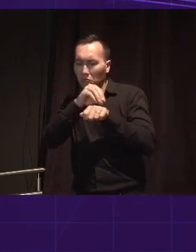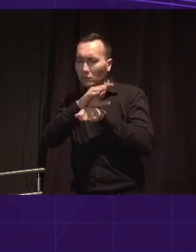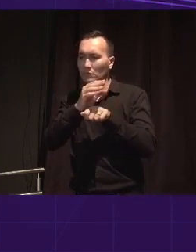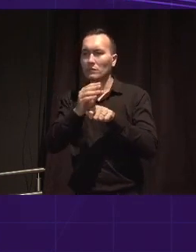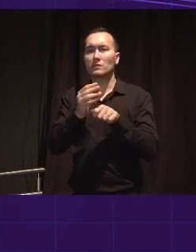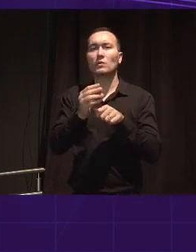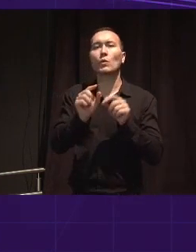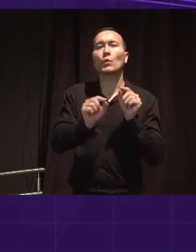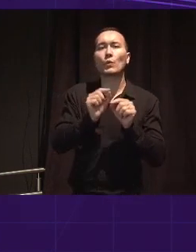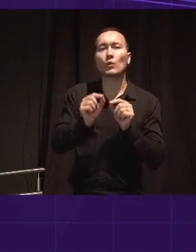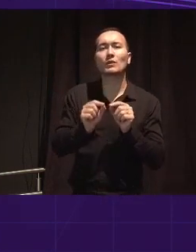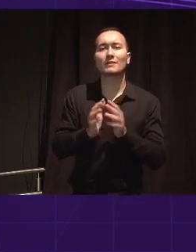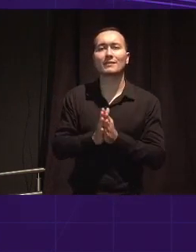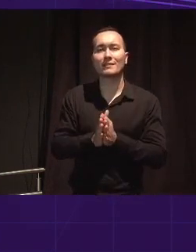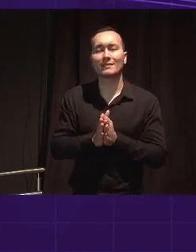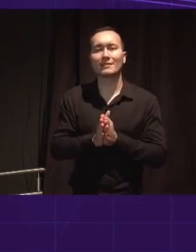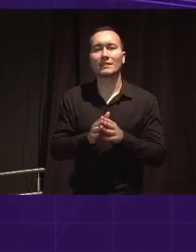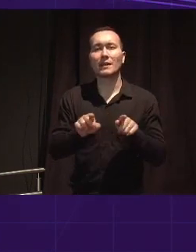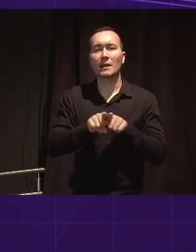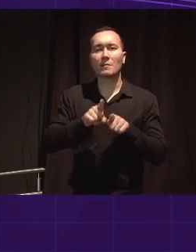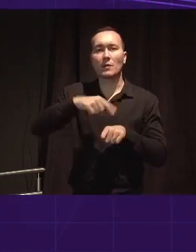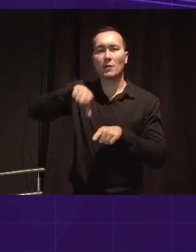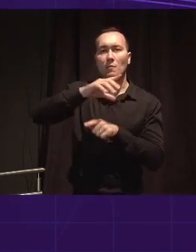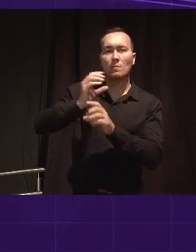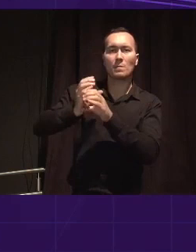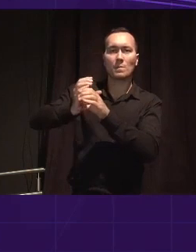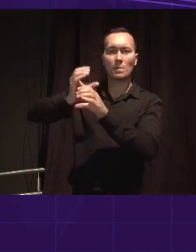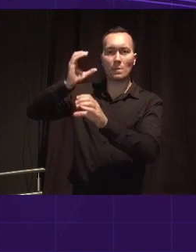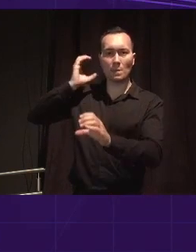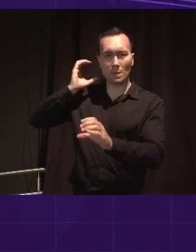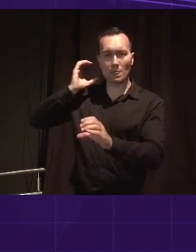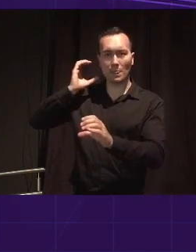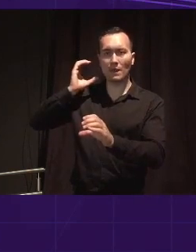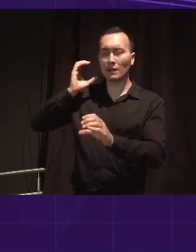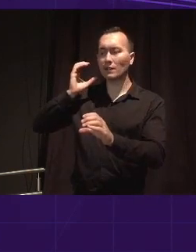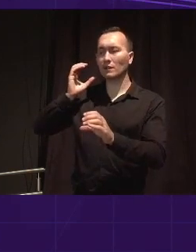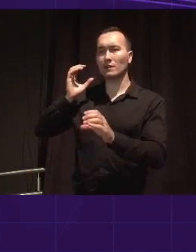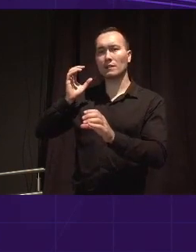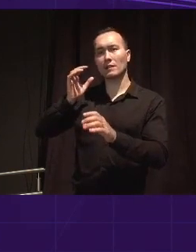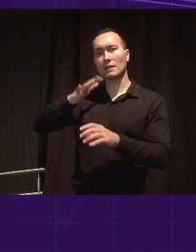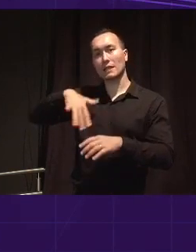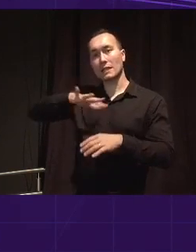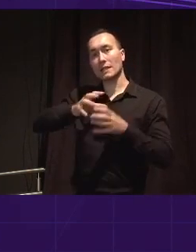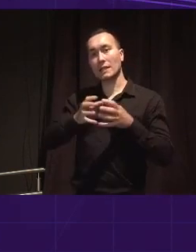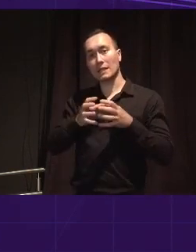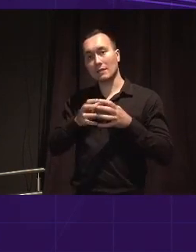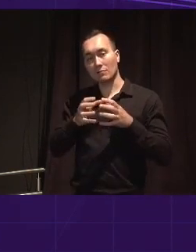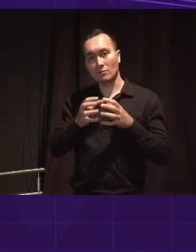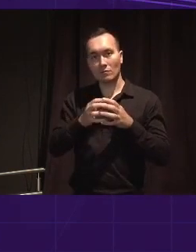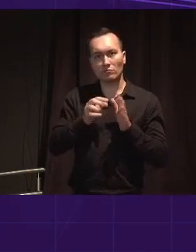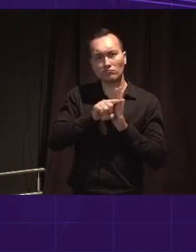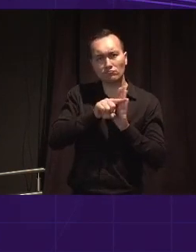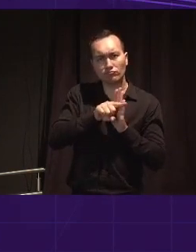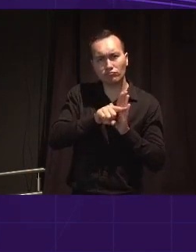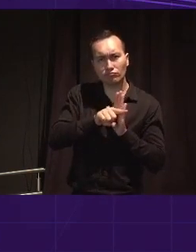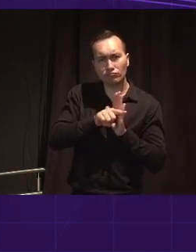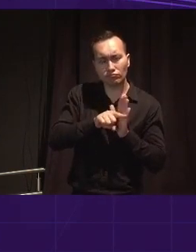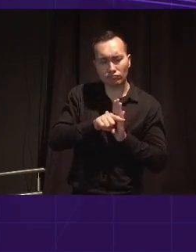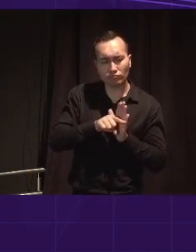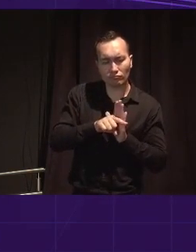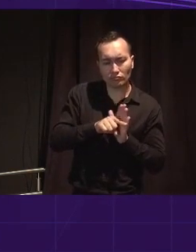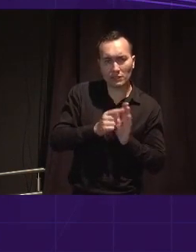engenharia, né, e Customer Success, munindo dados e análises para que as decisões em produto sejam